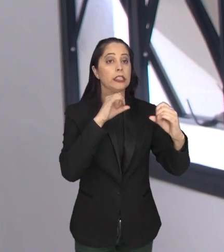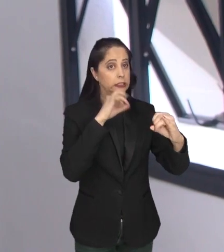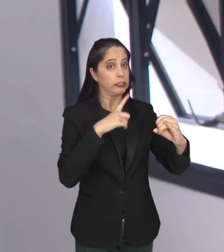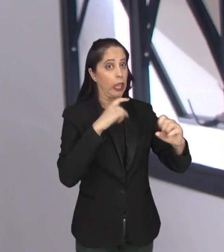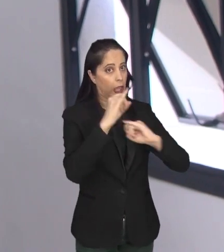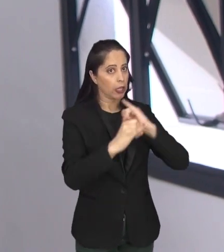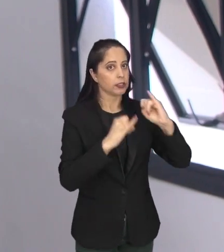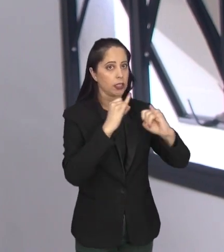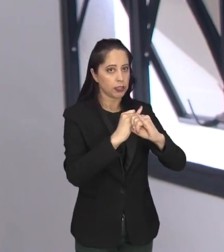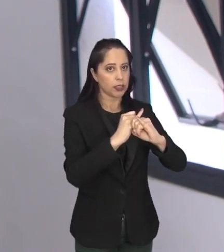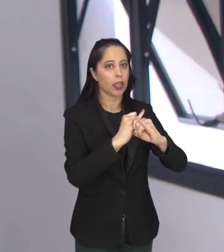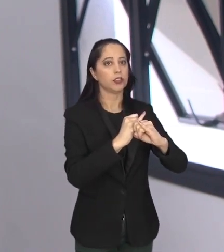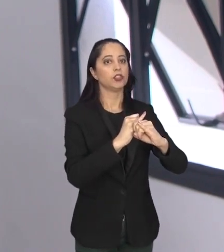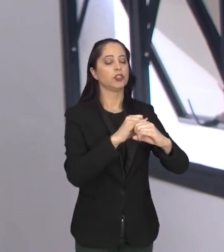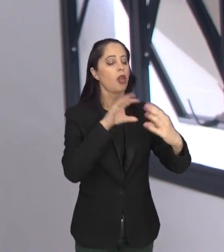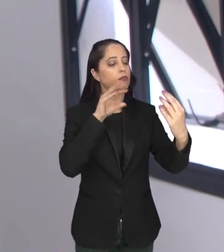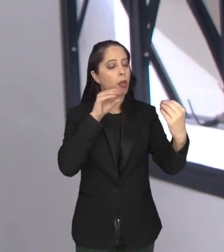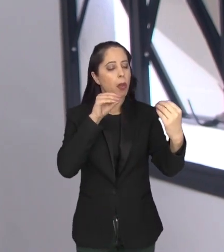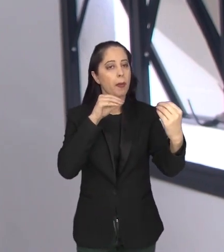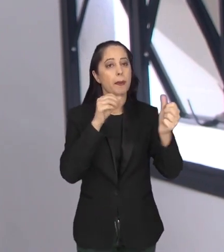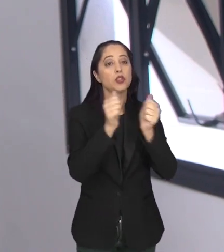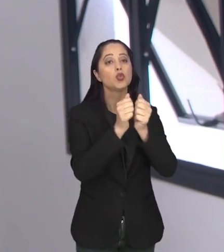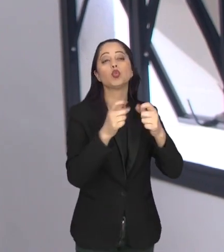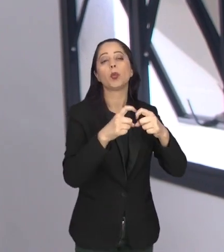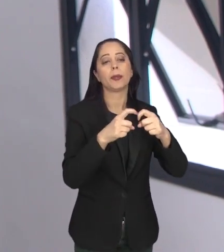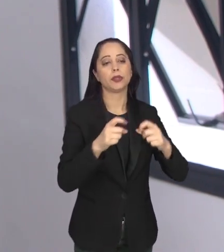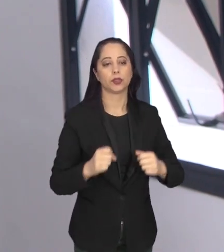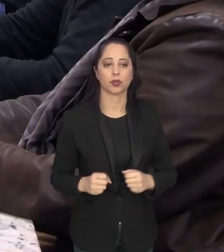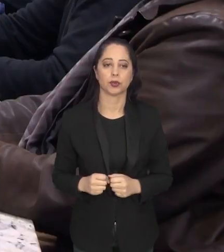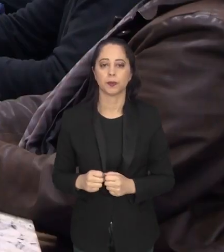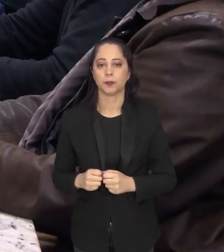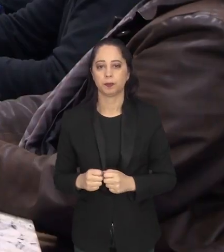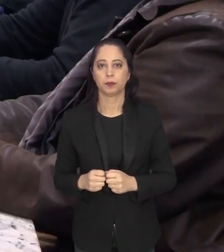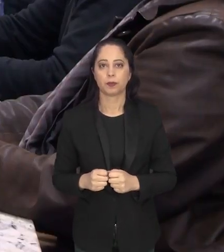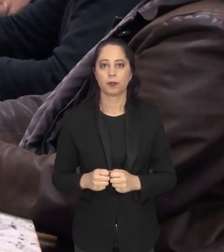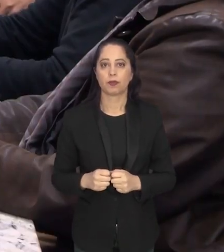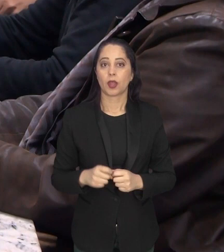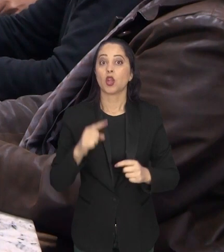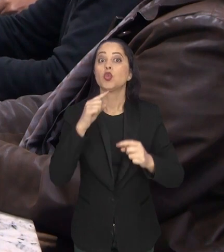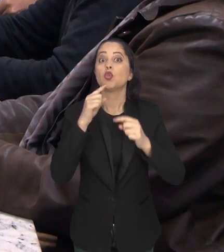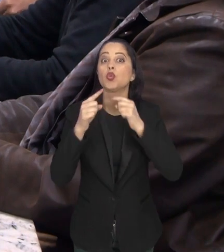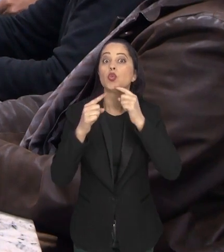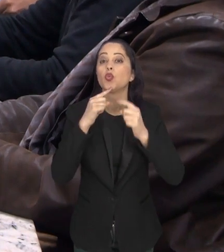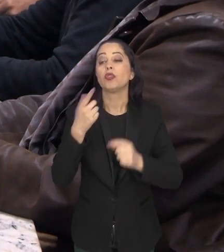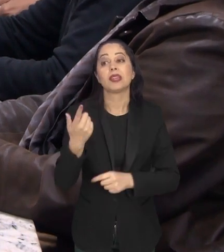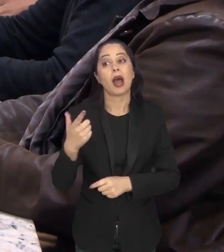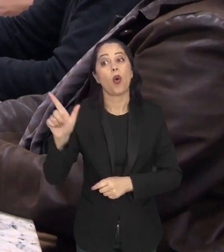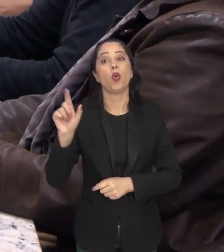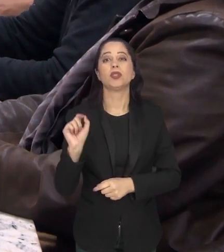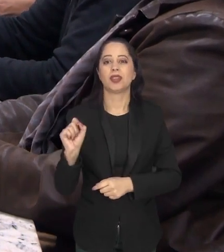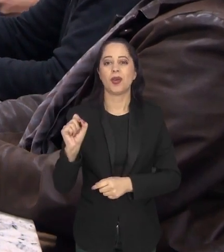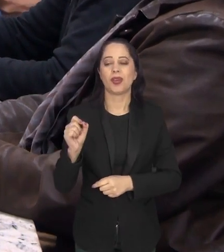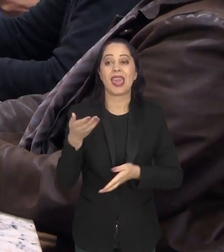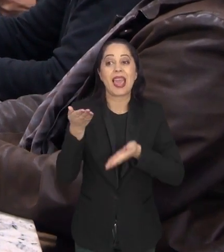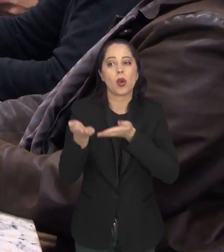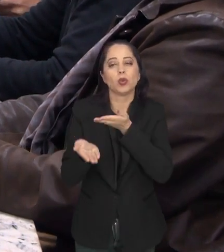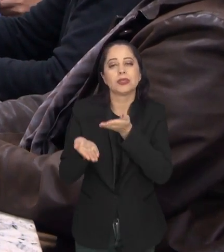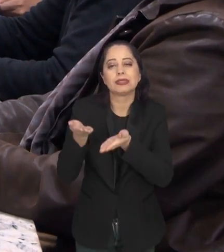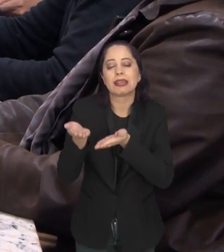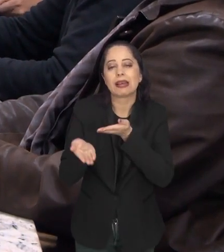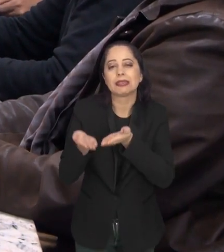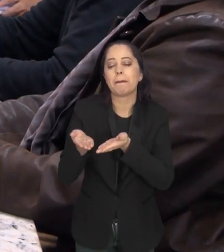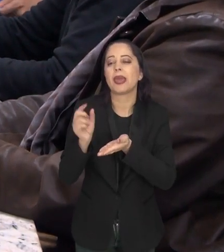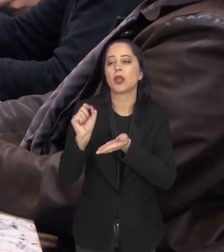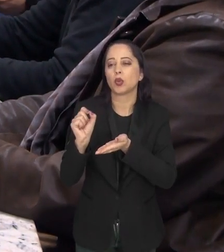web, e ali ela faz toda a conversa com o médico. Outro questionamento dos vereadores foi sobre os